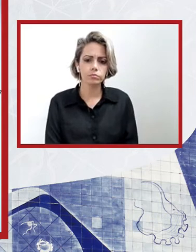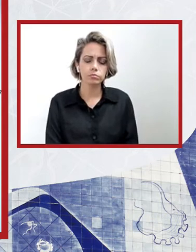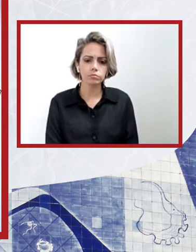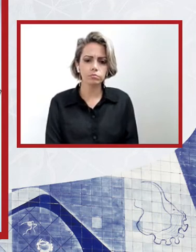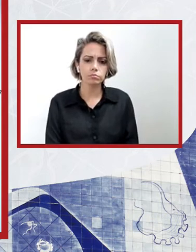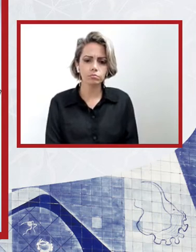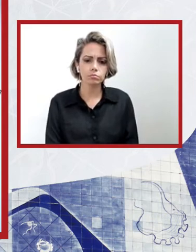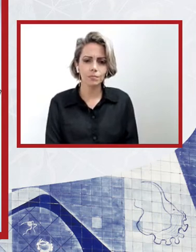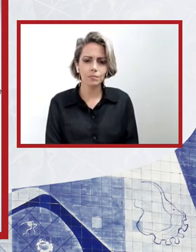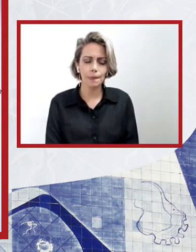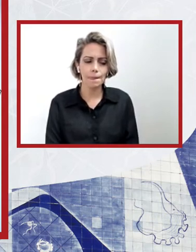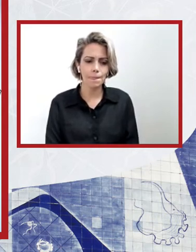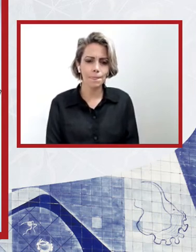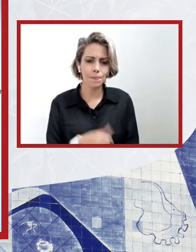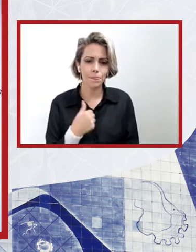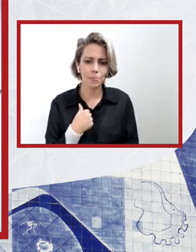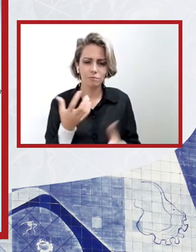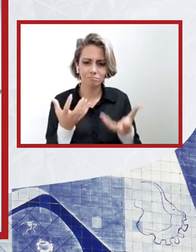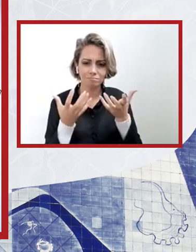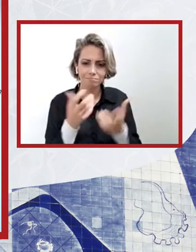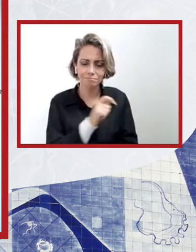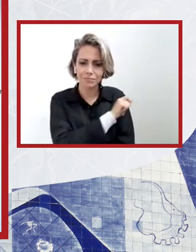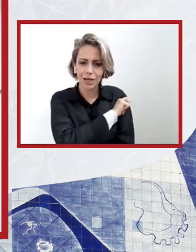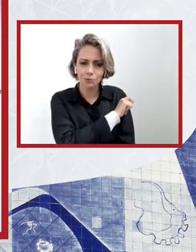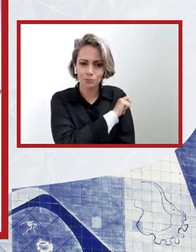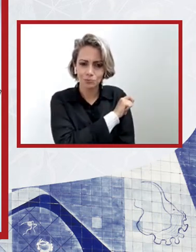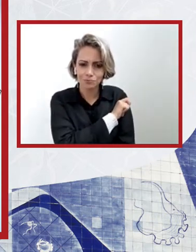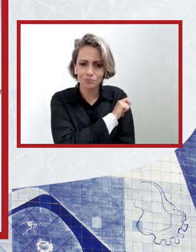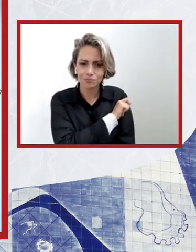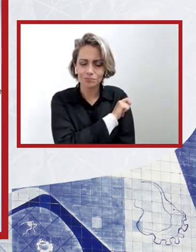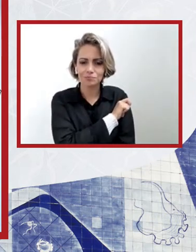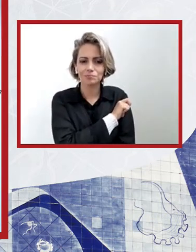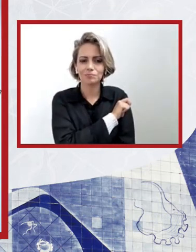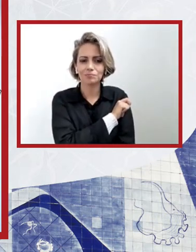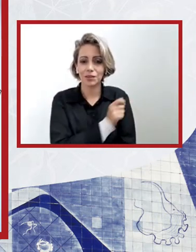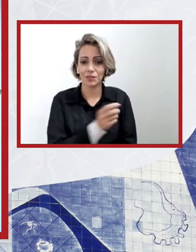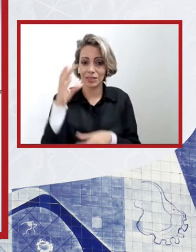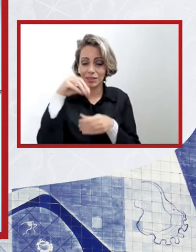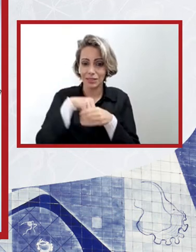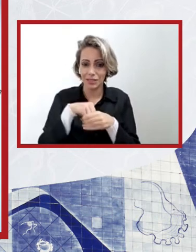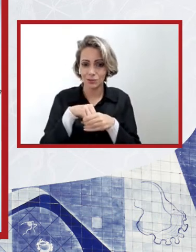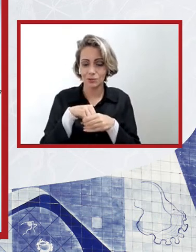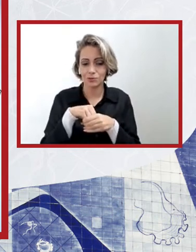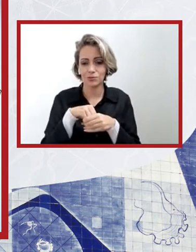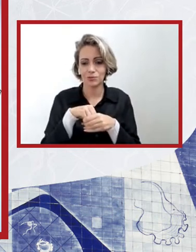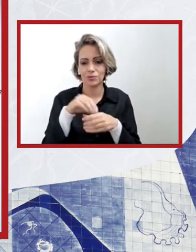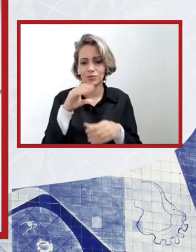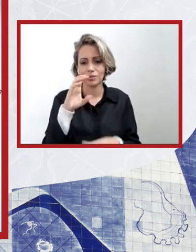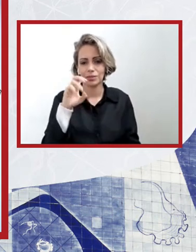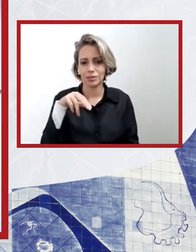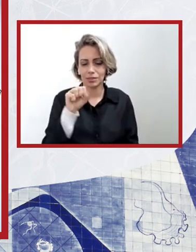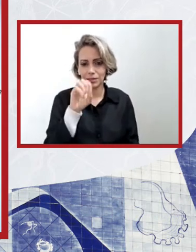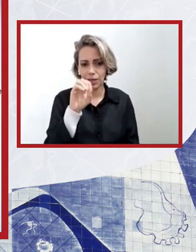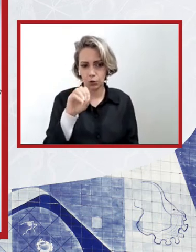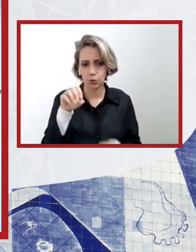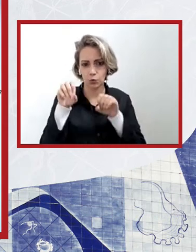eu queria estudantes que estivessem contemplados dentro do censo do ensino superior